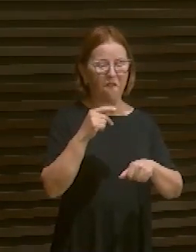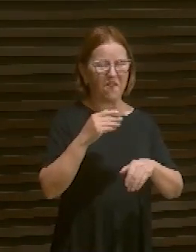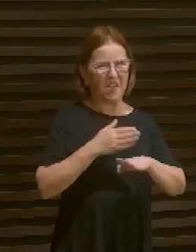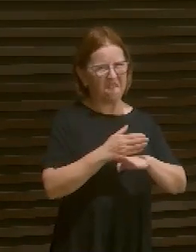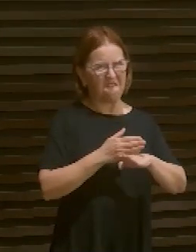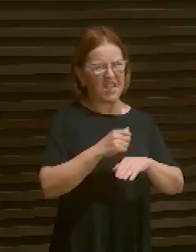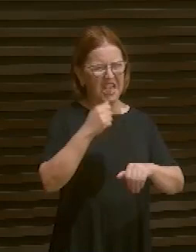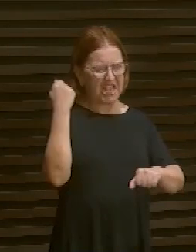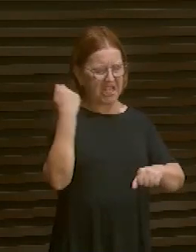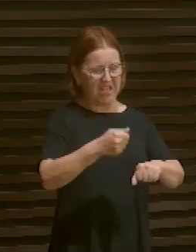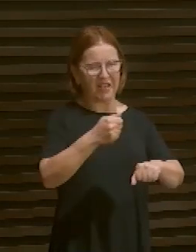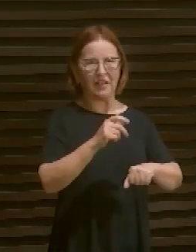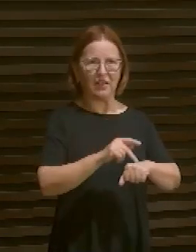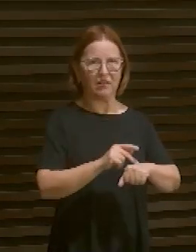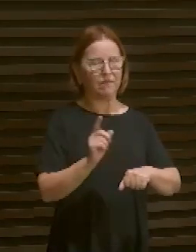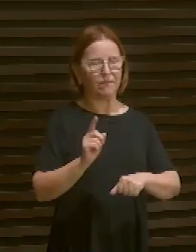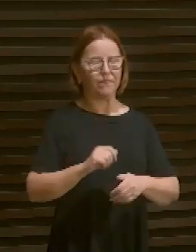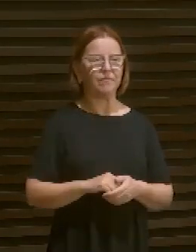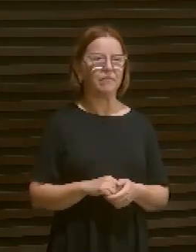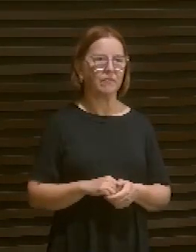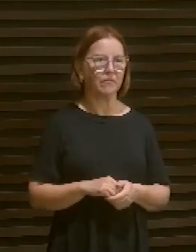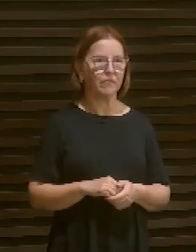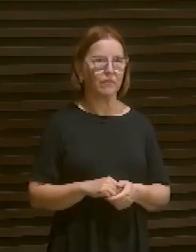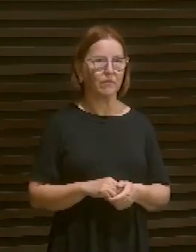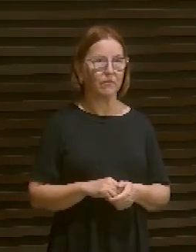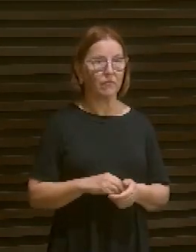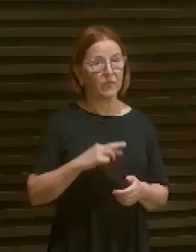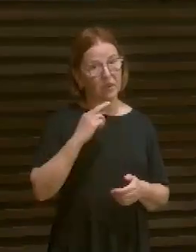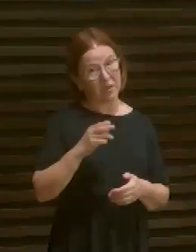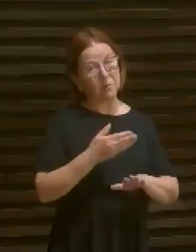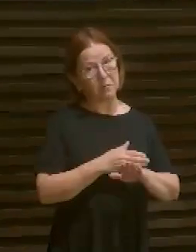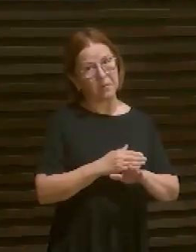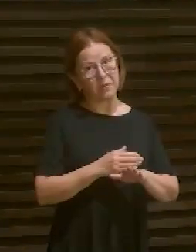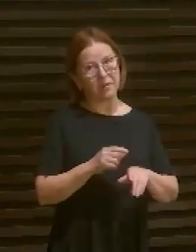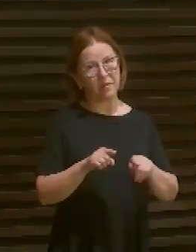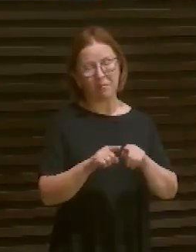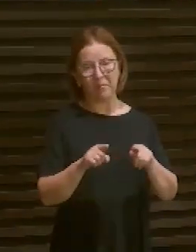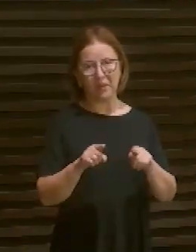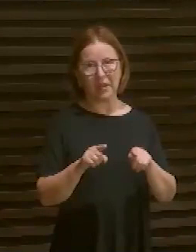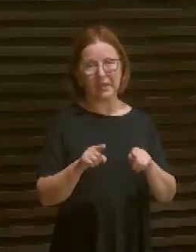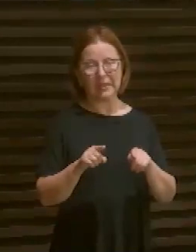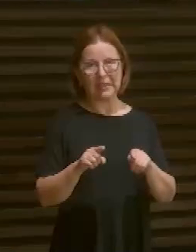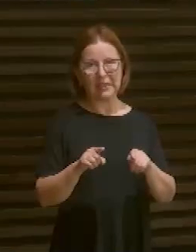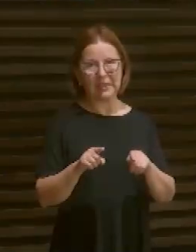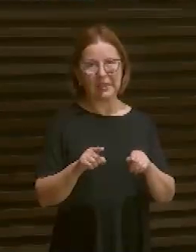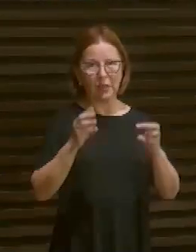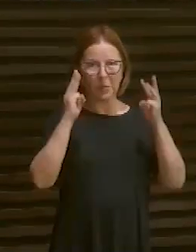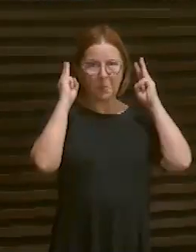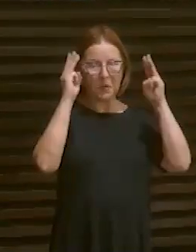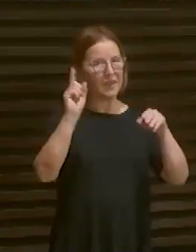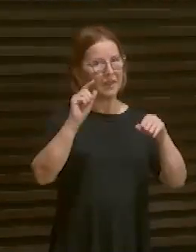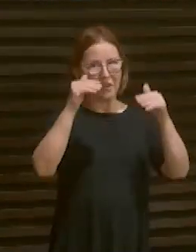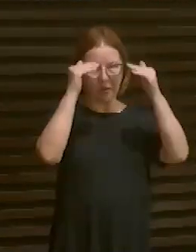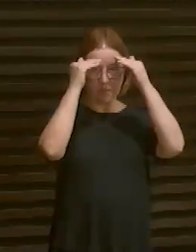Os dois deram certo. O resultado foi prático. Mas a desobediência foi séria. E ele não